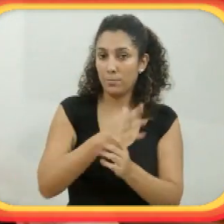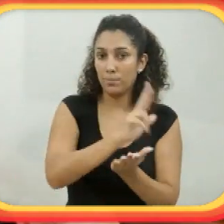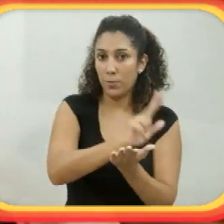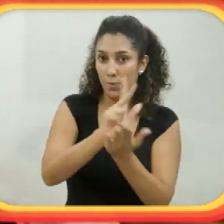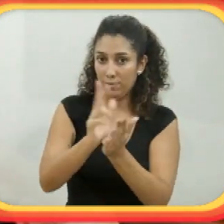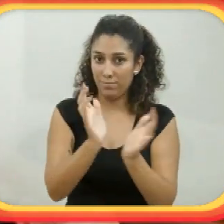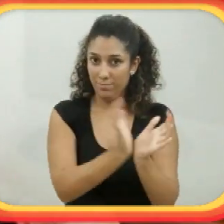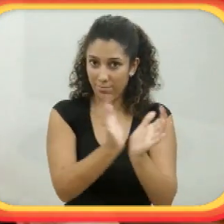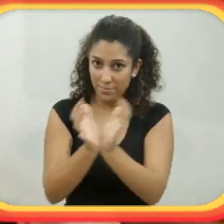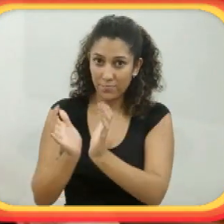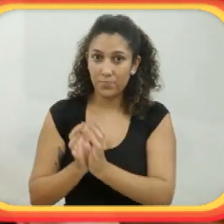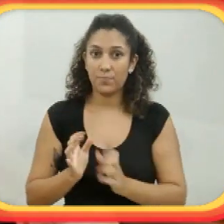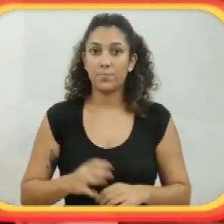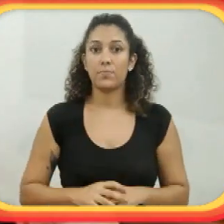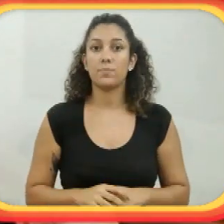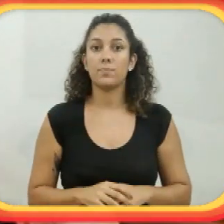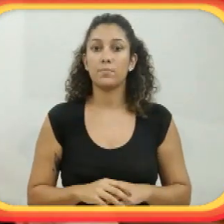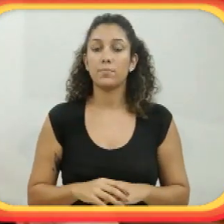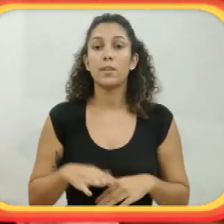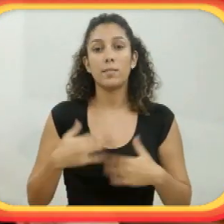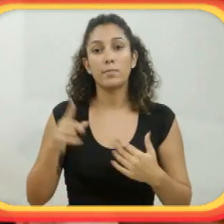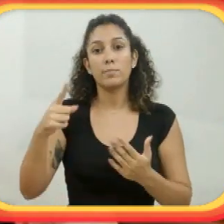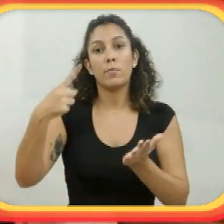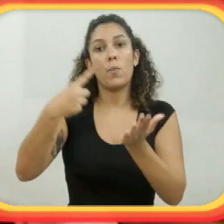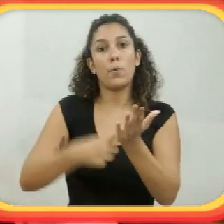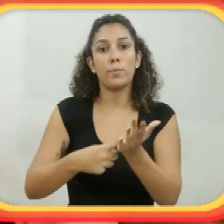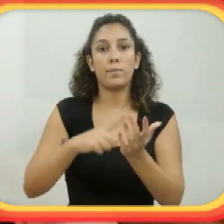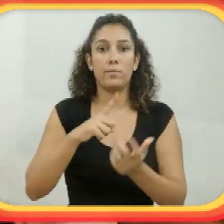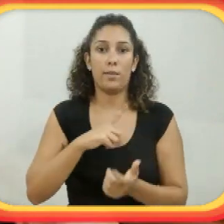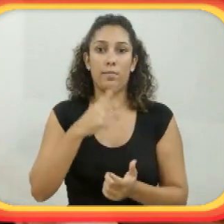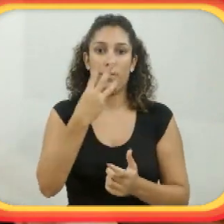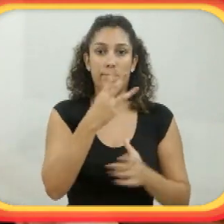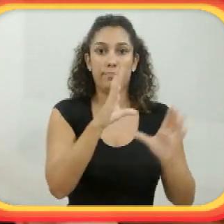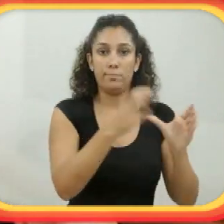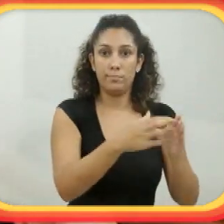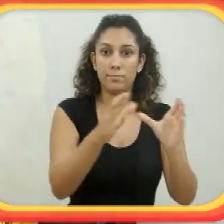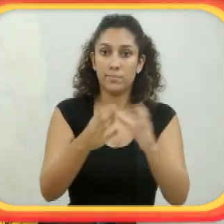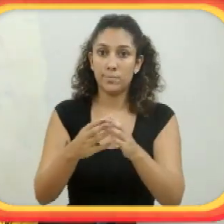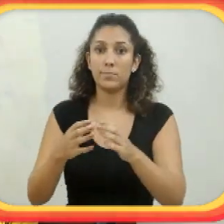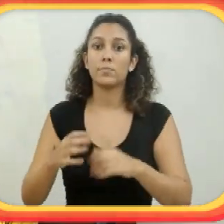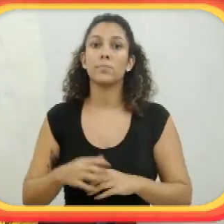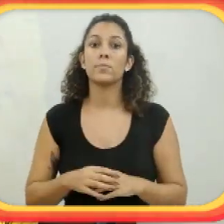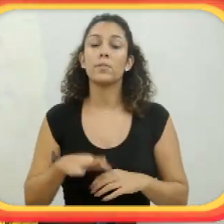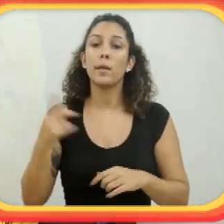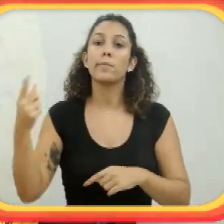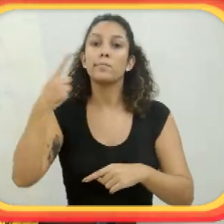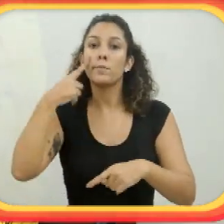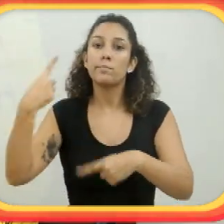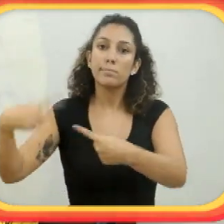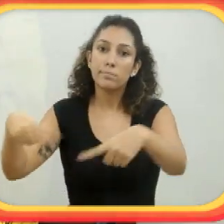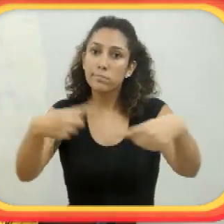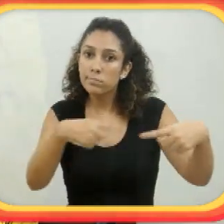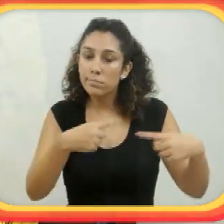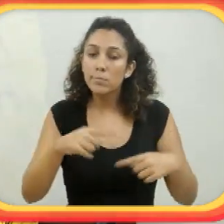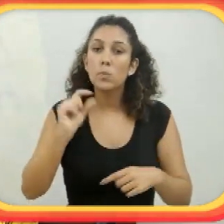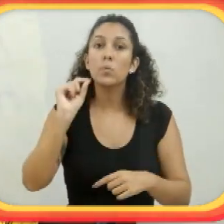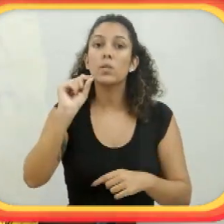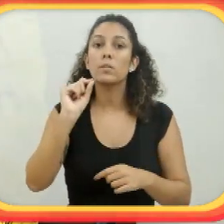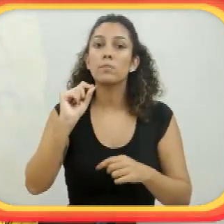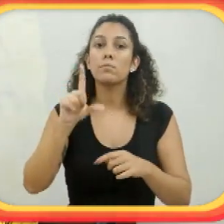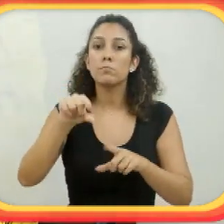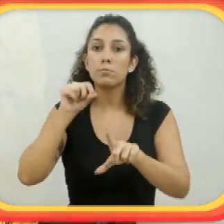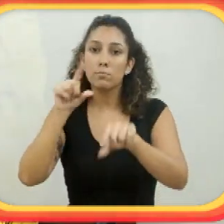E a outra é a universalidade, ou seja, o número de países, o número de nações